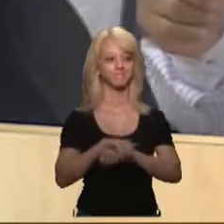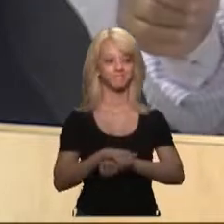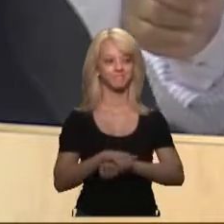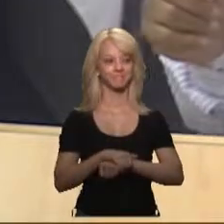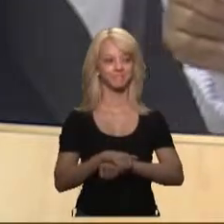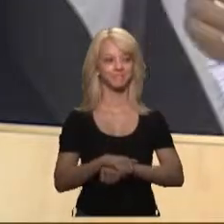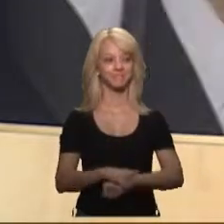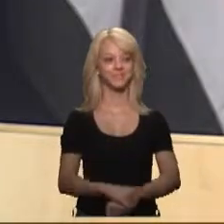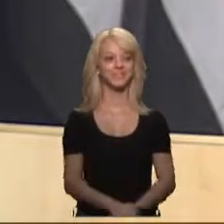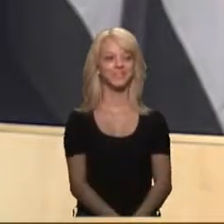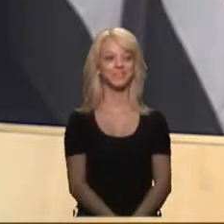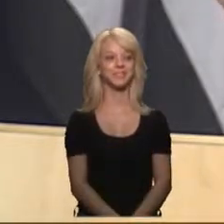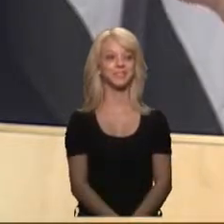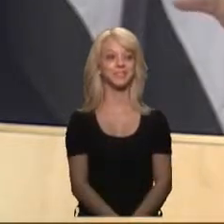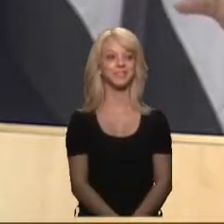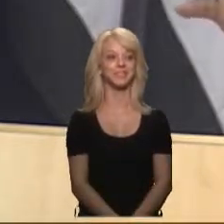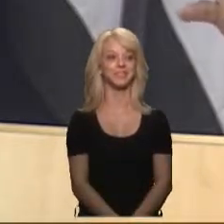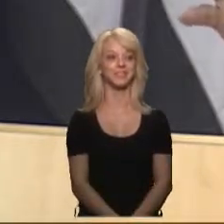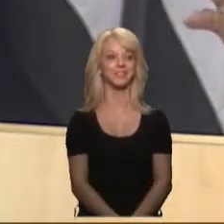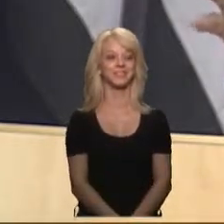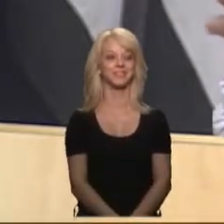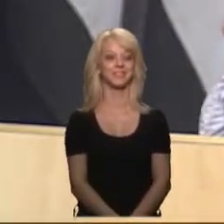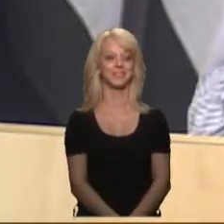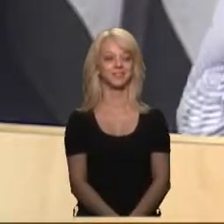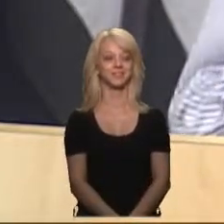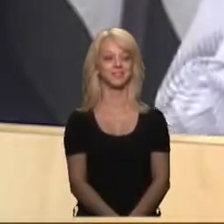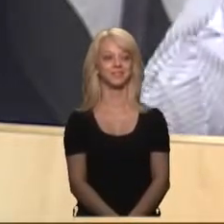aqueles que estão aqui nas galerias desta casa...